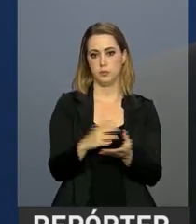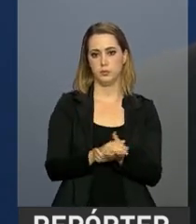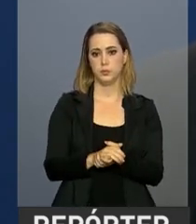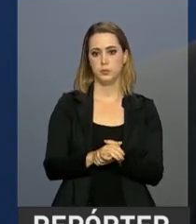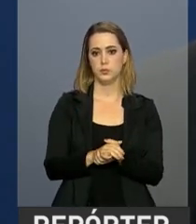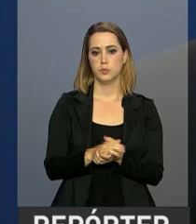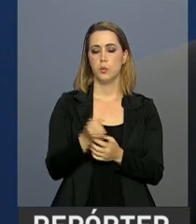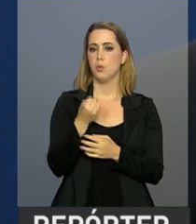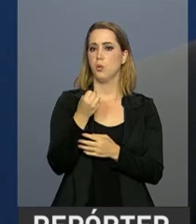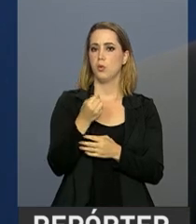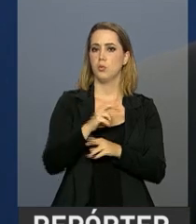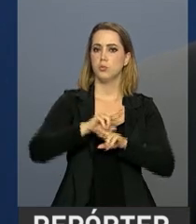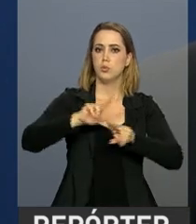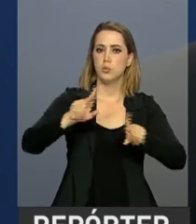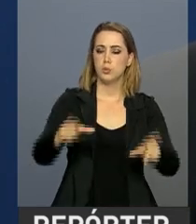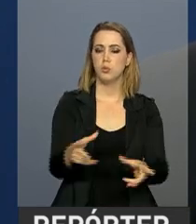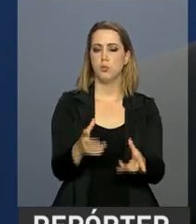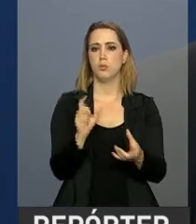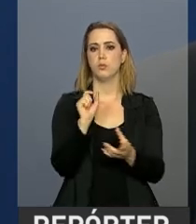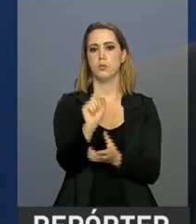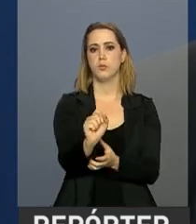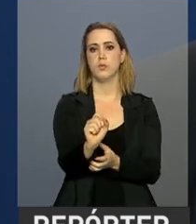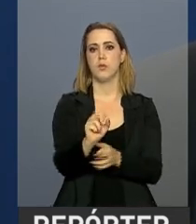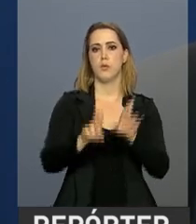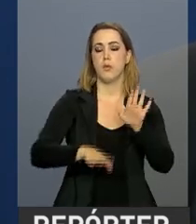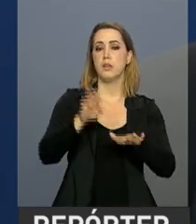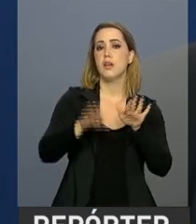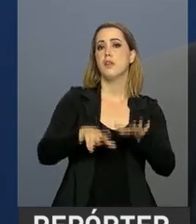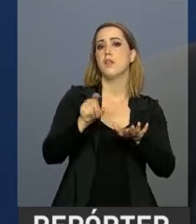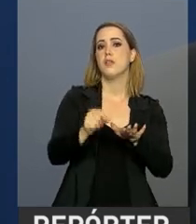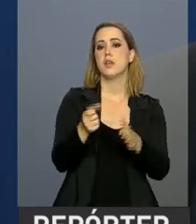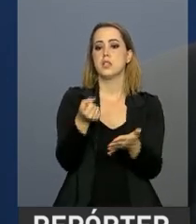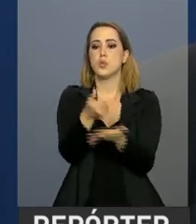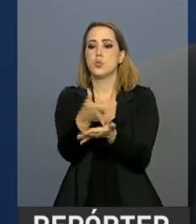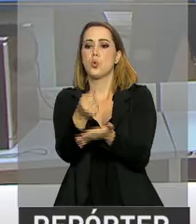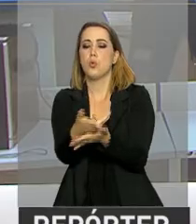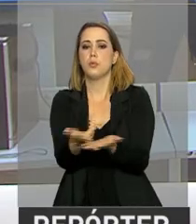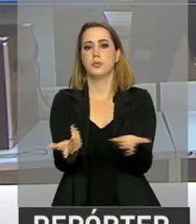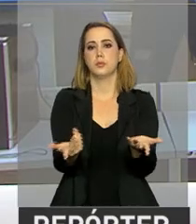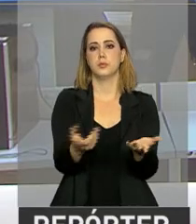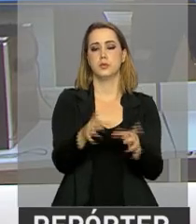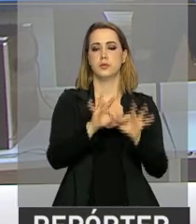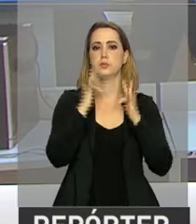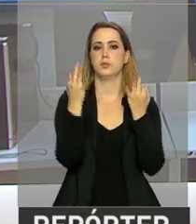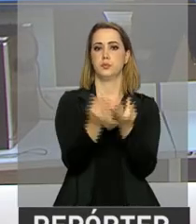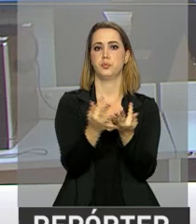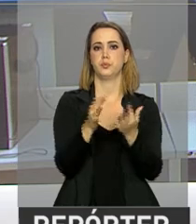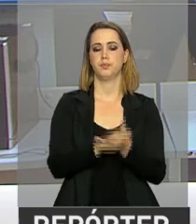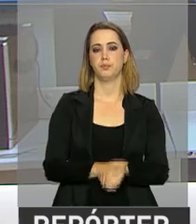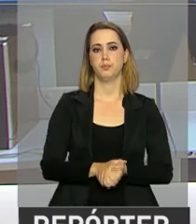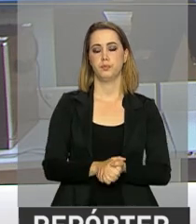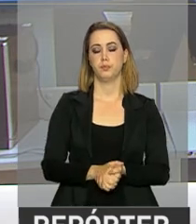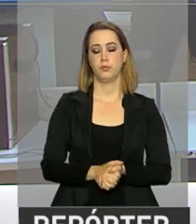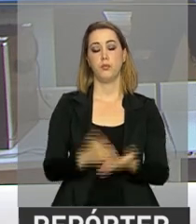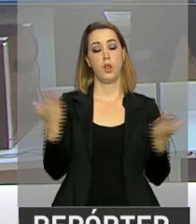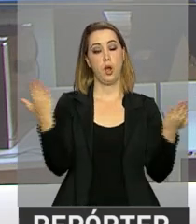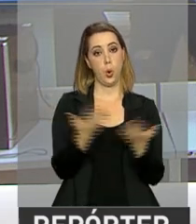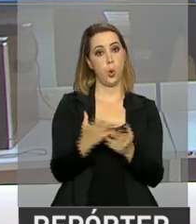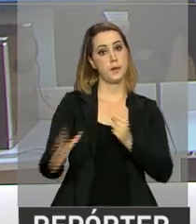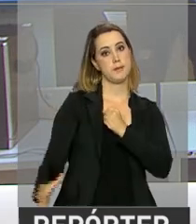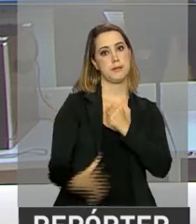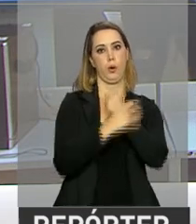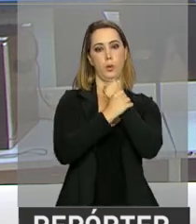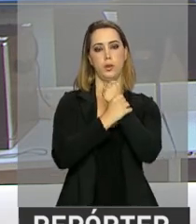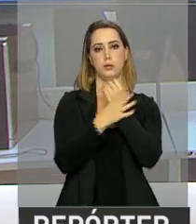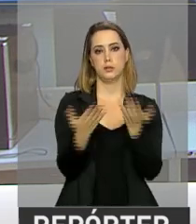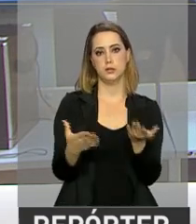2014, né? E boa parte por causa dessa variação da despesa de consumo das famílias. Falar de ações de segurança, o presidente Michel